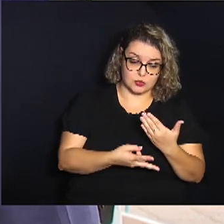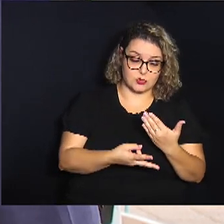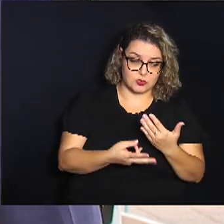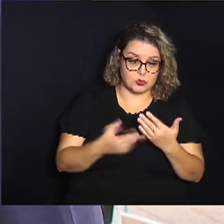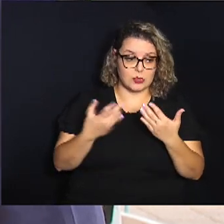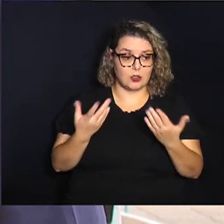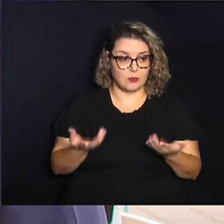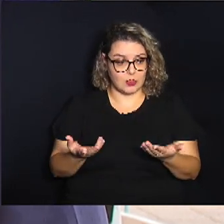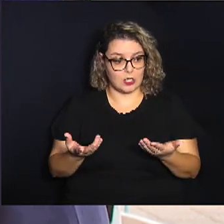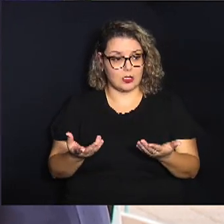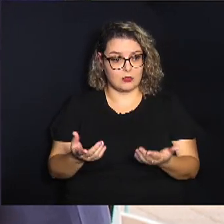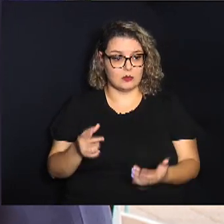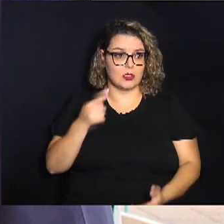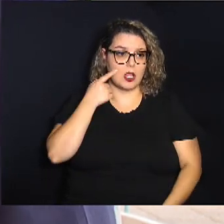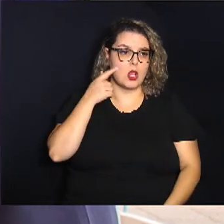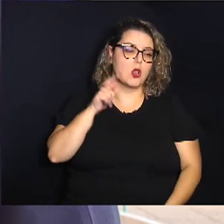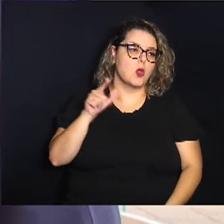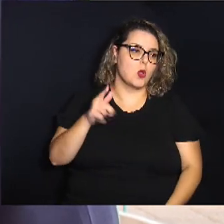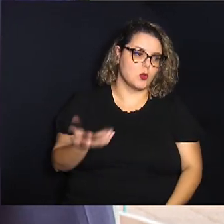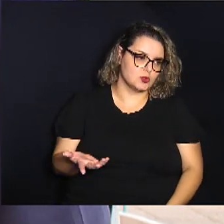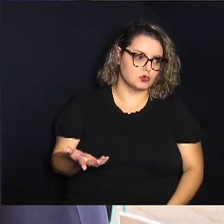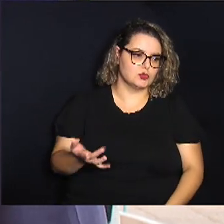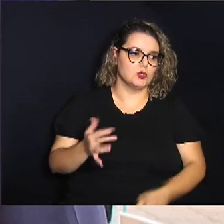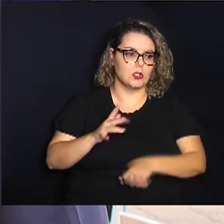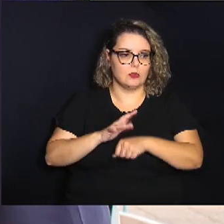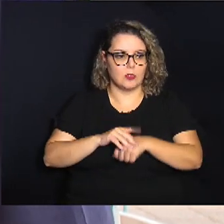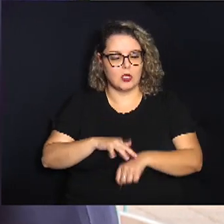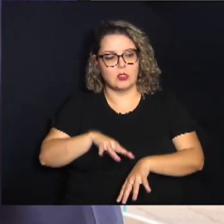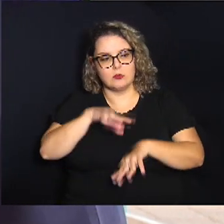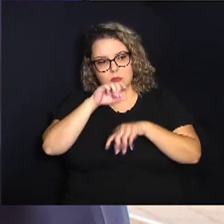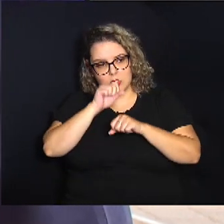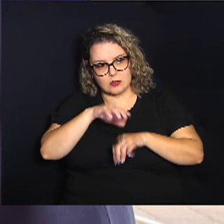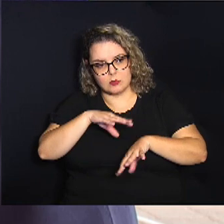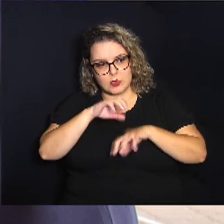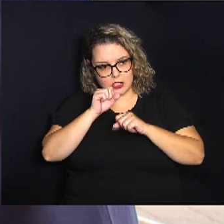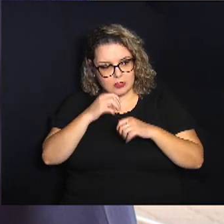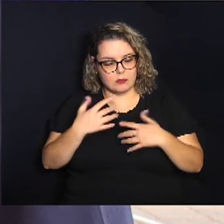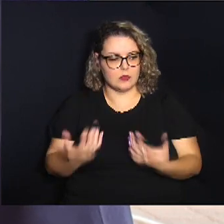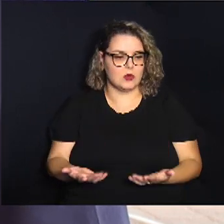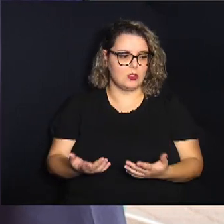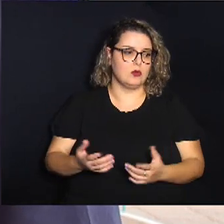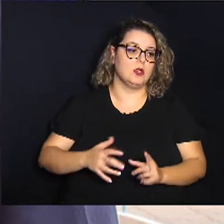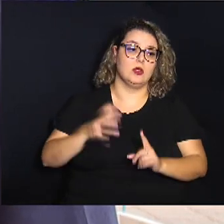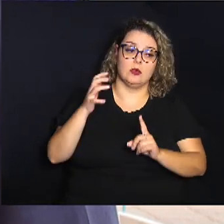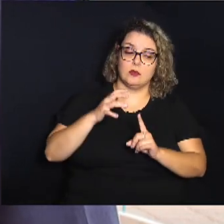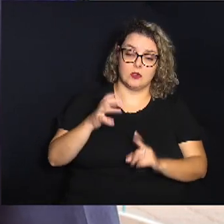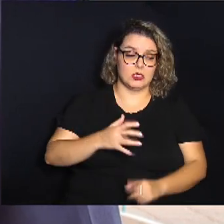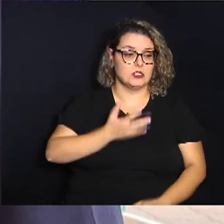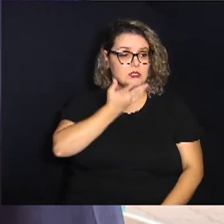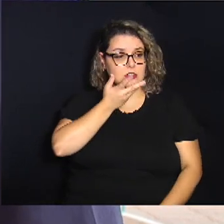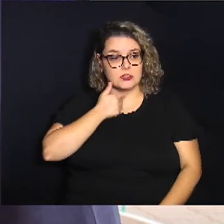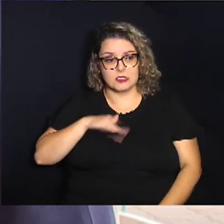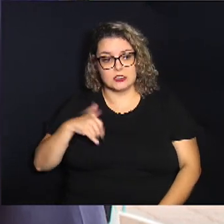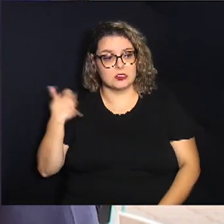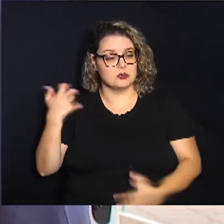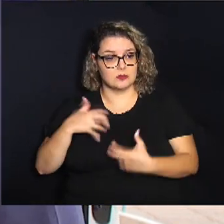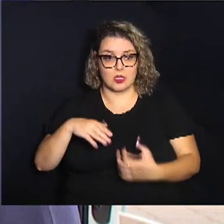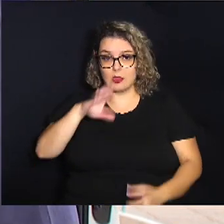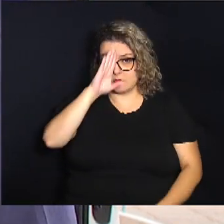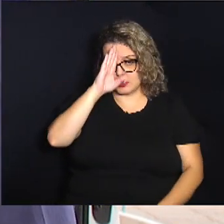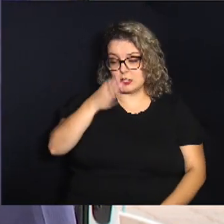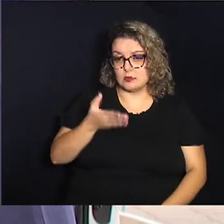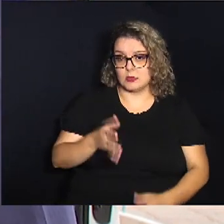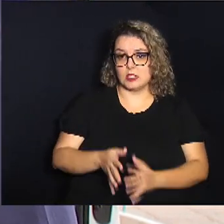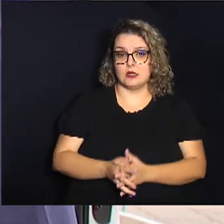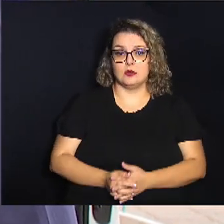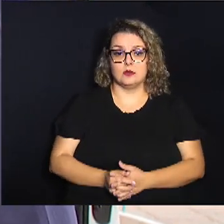é que são evidentemente doenças respiratórias é que atingem crianças idosos principalmente né